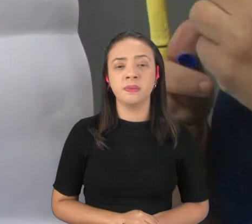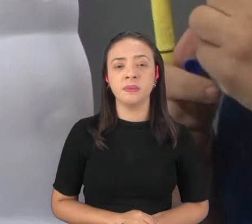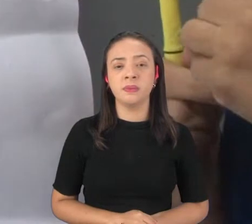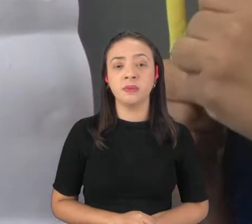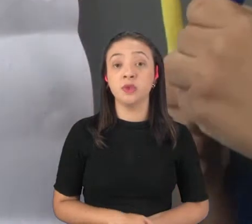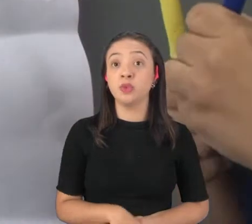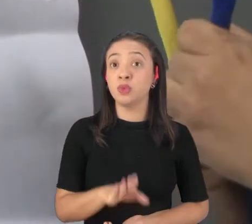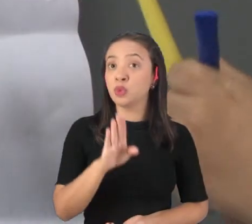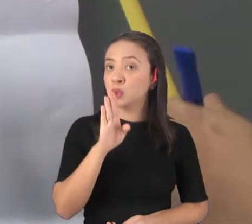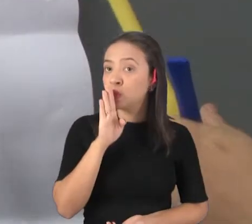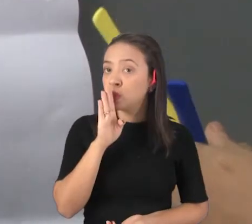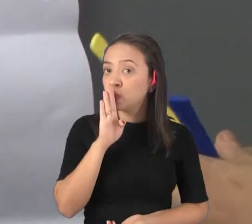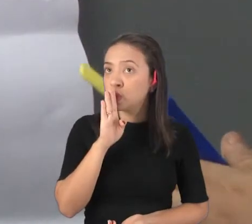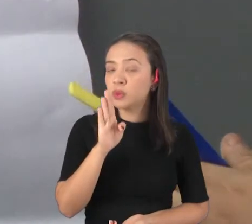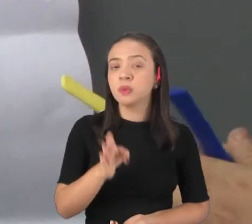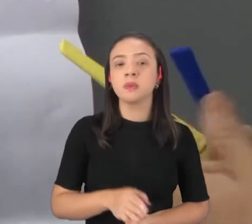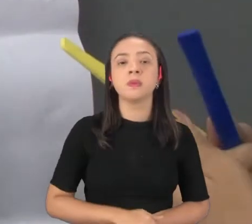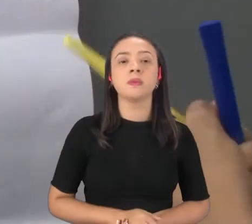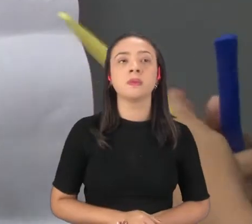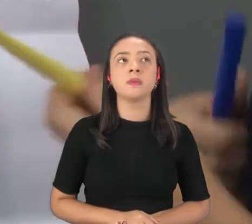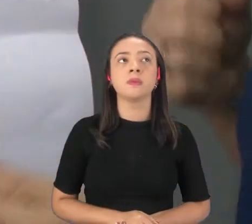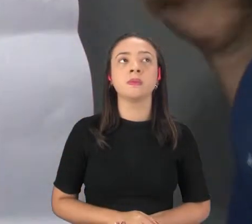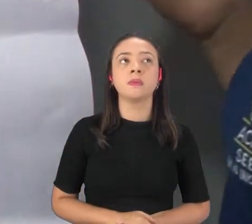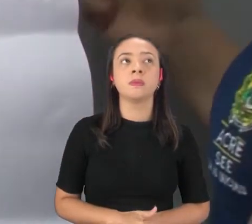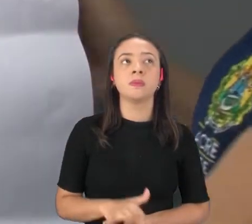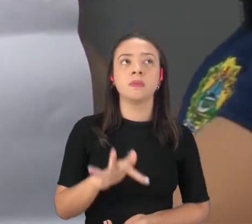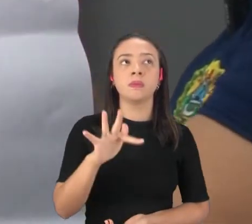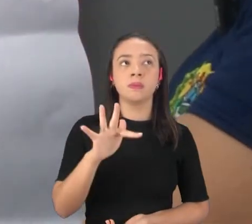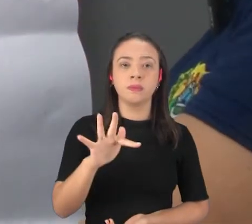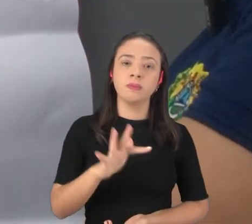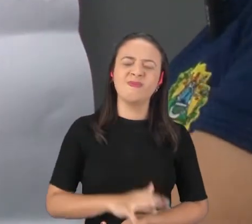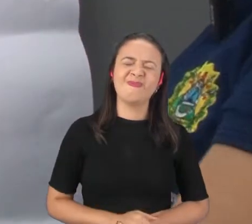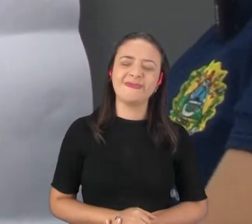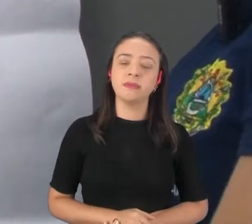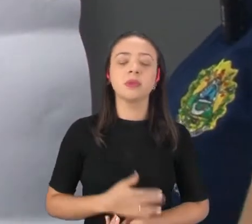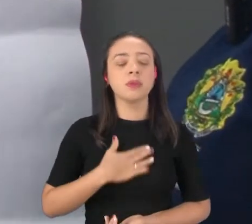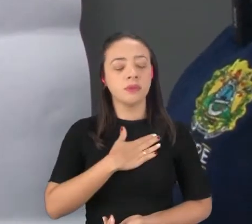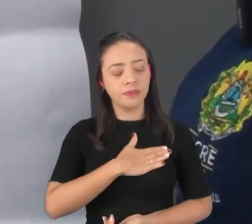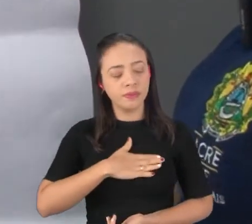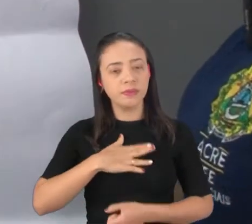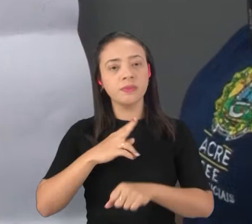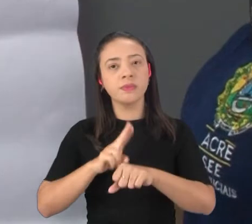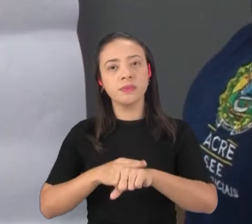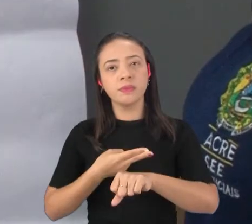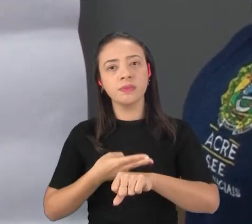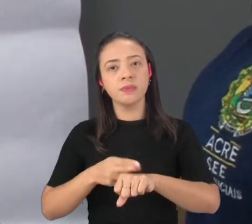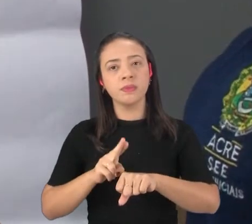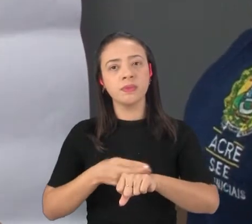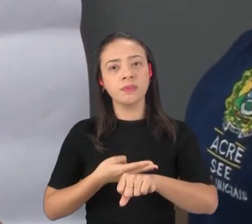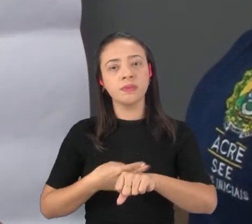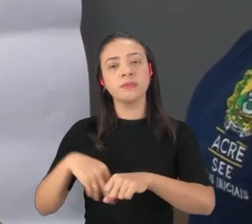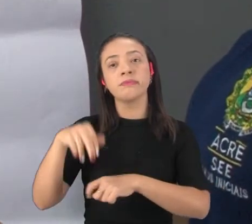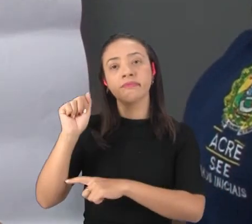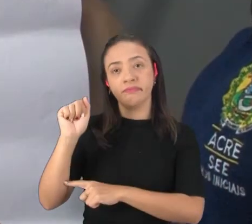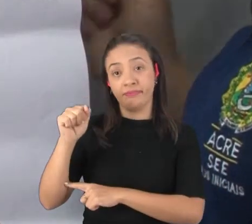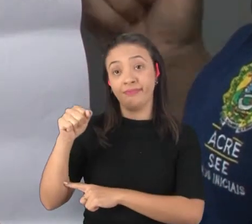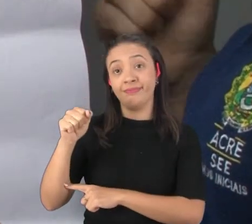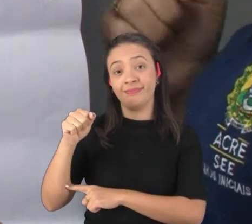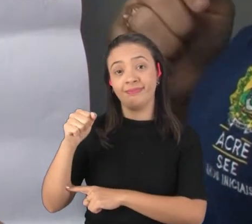Não faço barulho. E essa última frase eu posso colocar assim, eu gosto de chocolate. Uma afirmação,